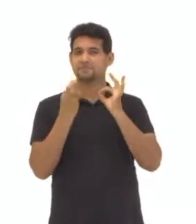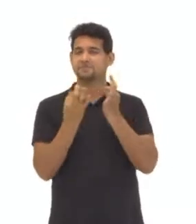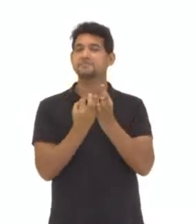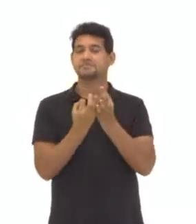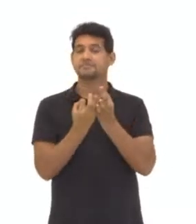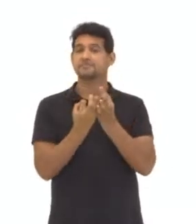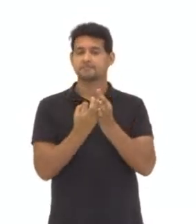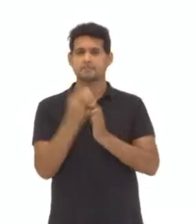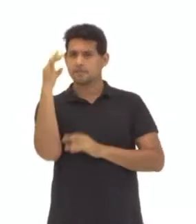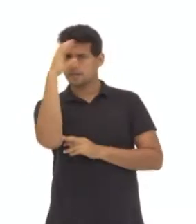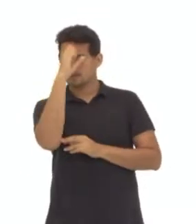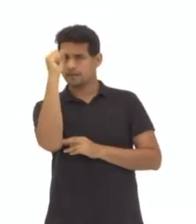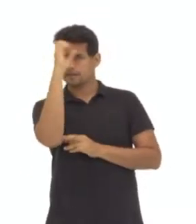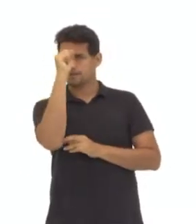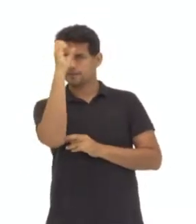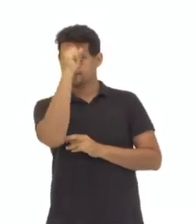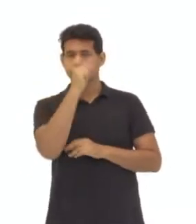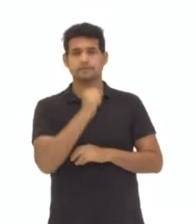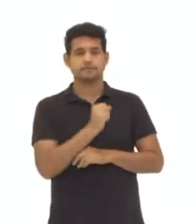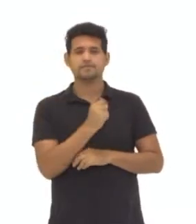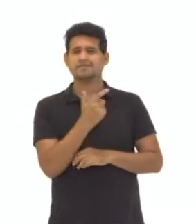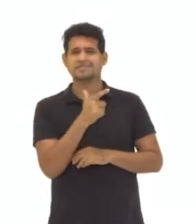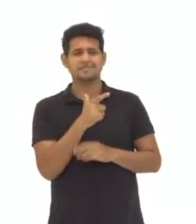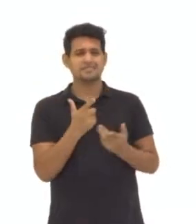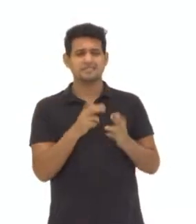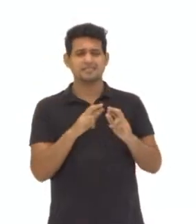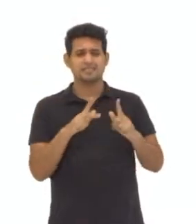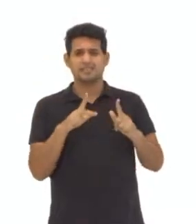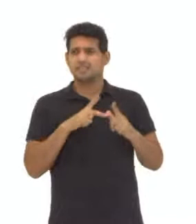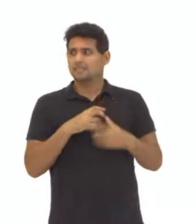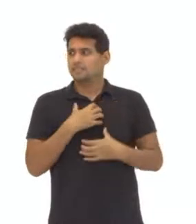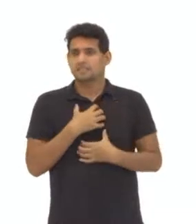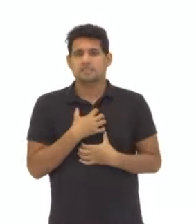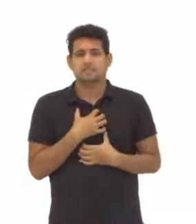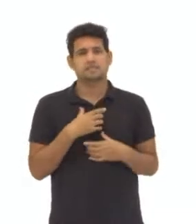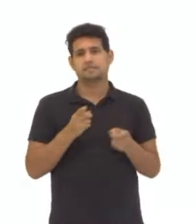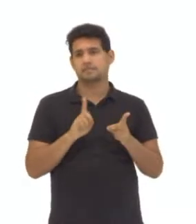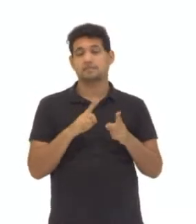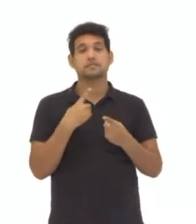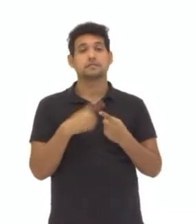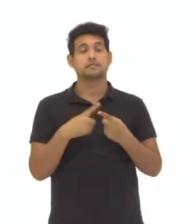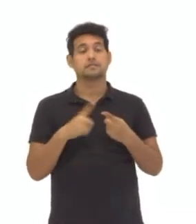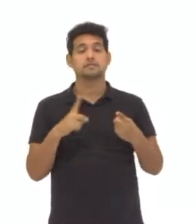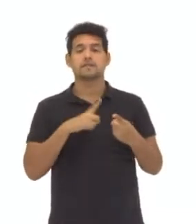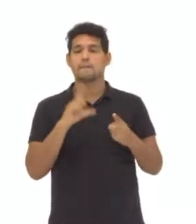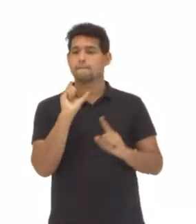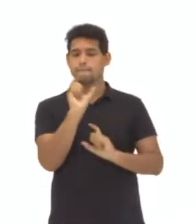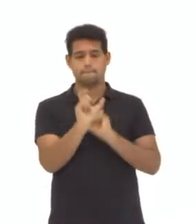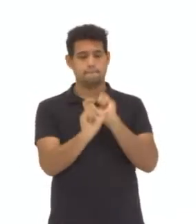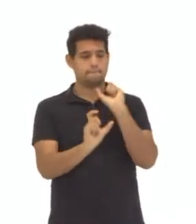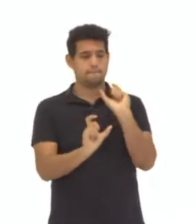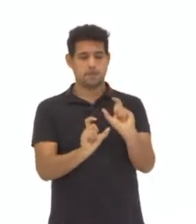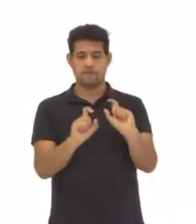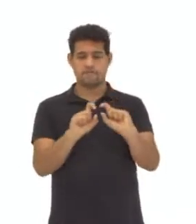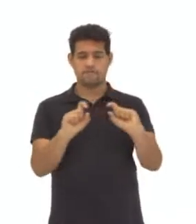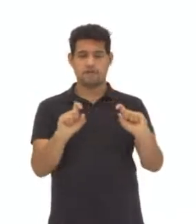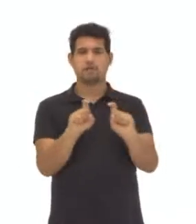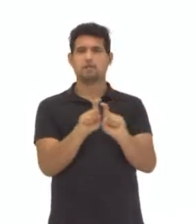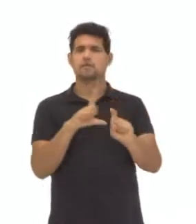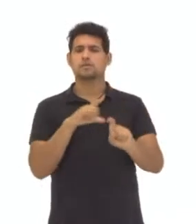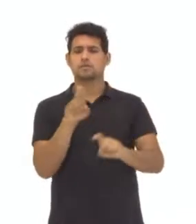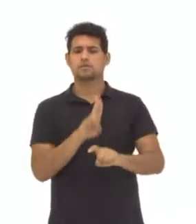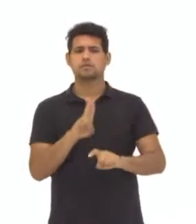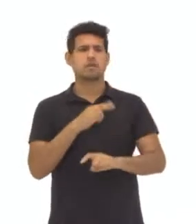Minha alfabetização não me foi nada enfadonha, porque partiu de palavras e frases ligadas à